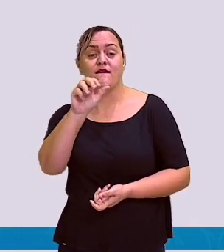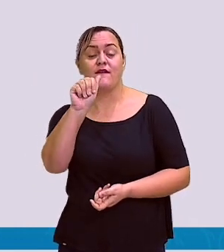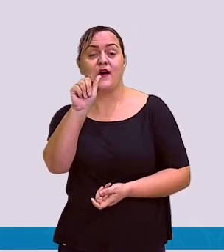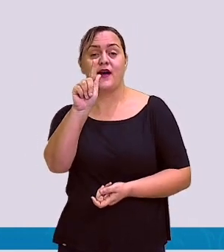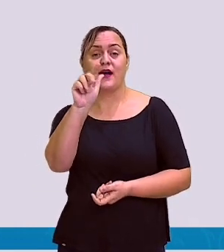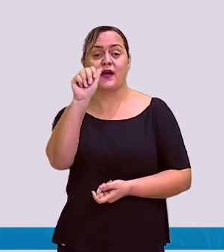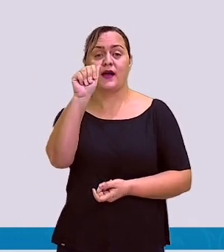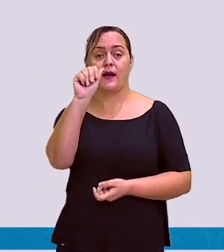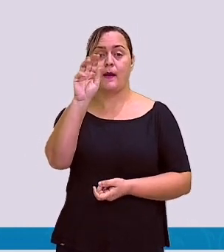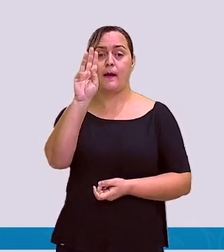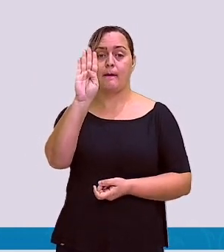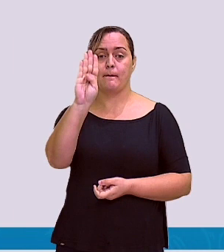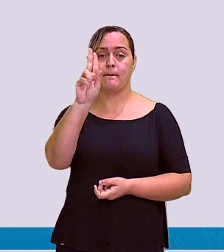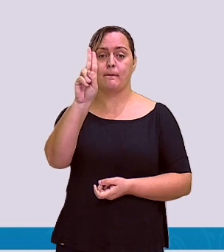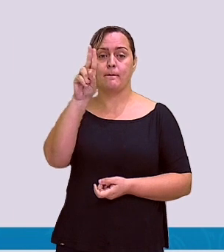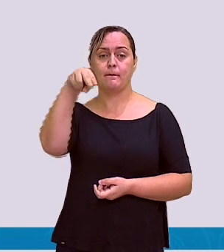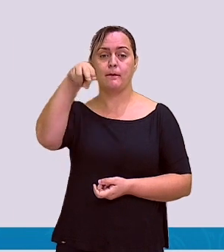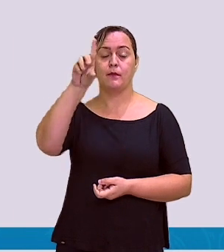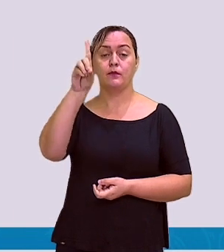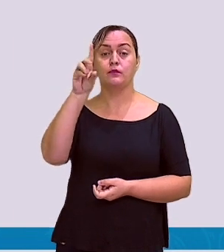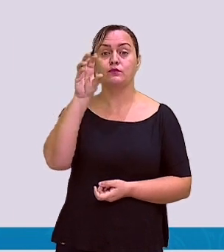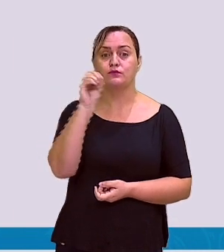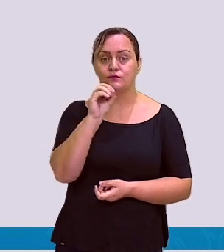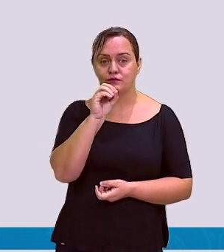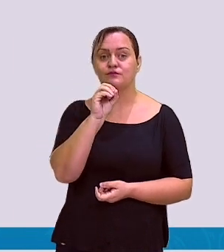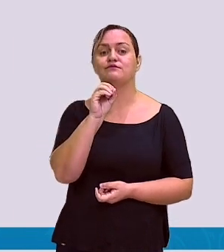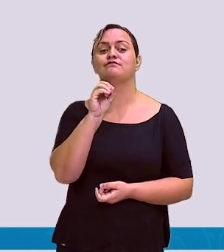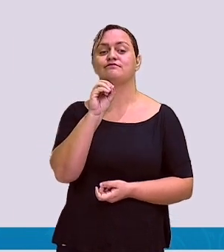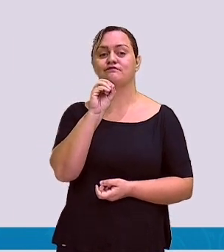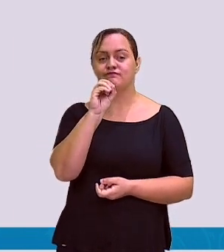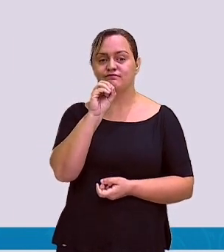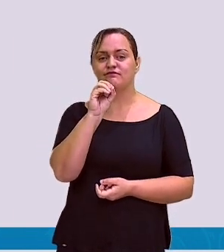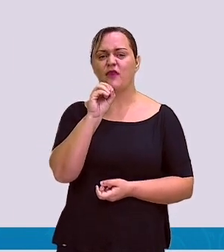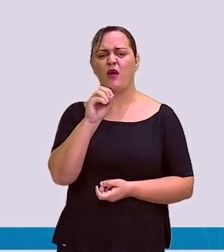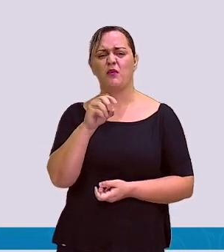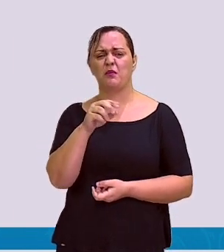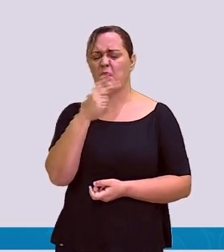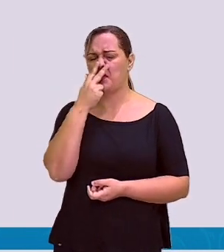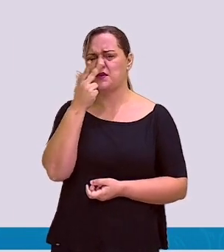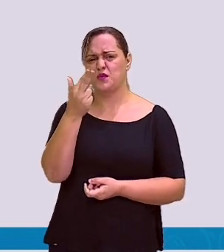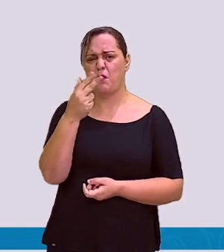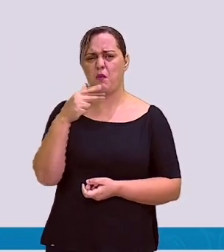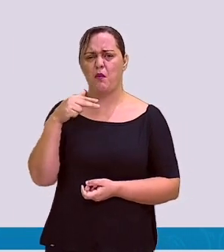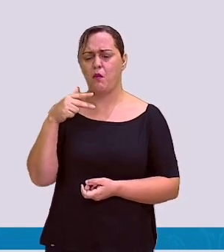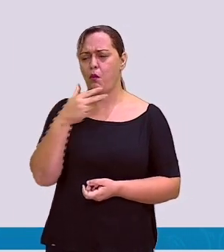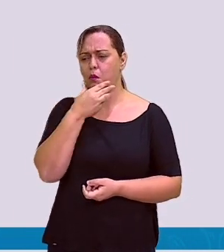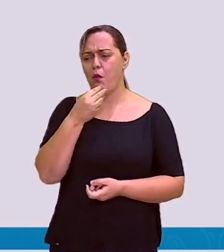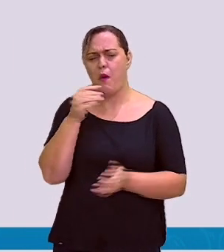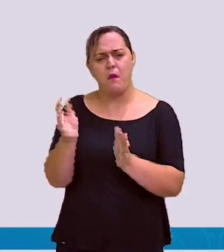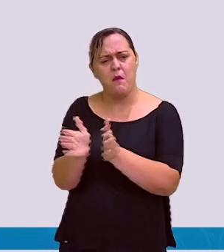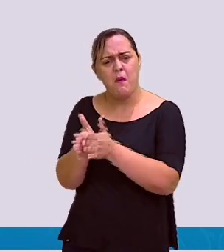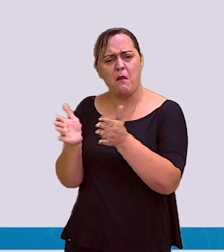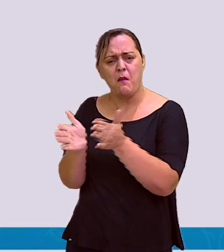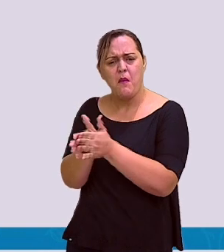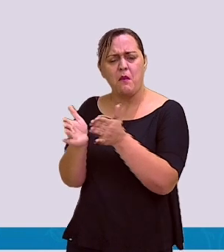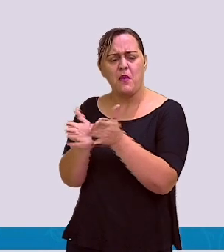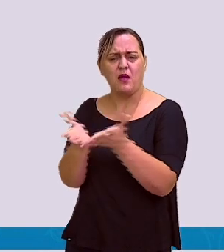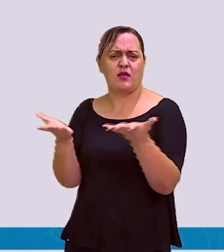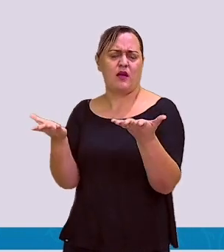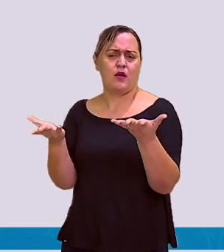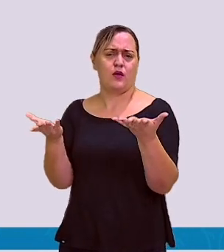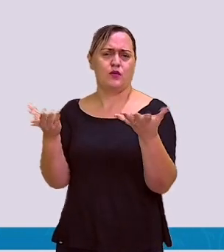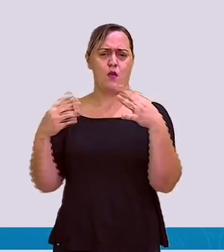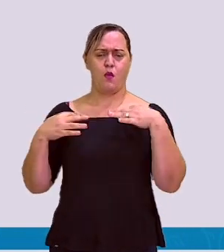de um cavalheiro, vestido com um casaco esgarçado, calças e sapatos desgastados, e